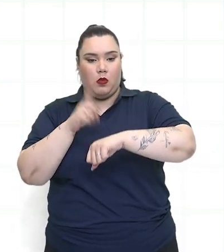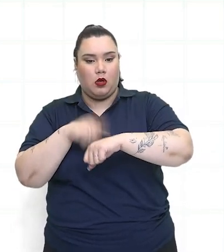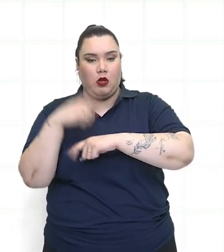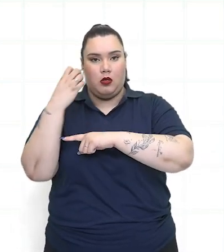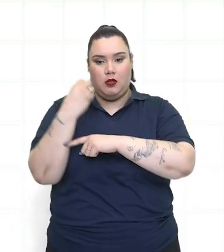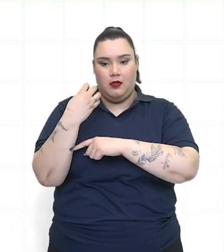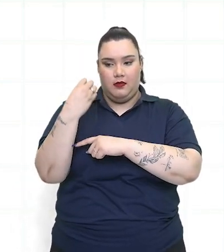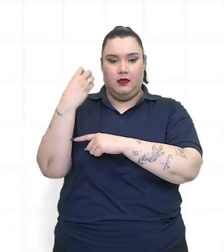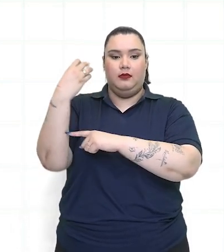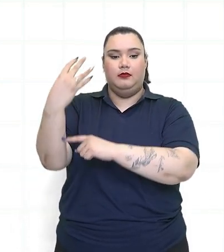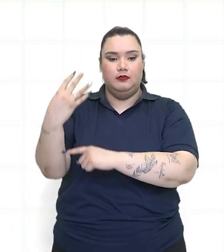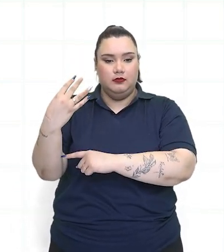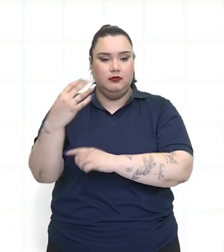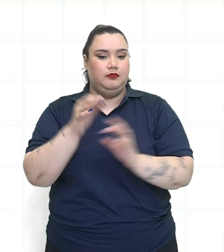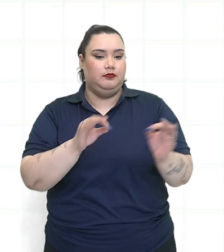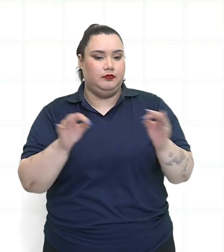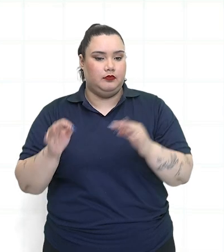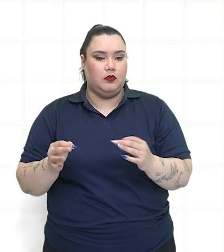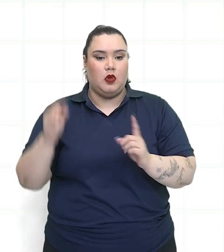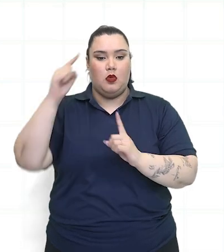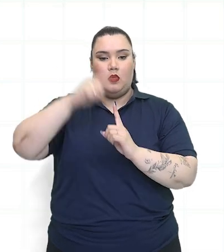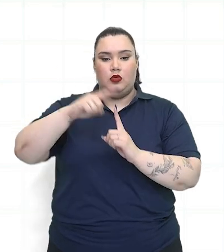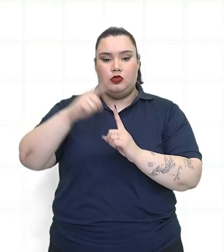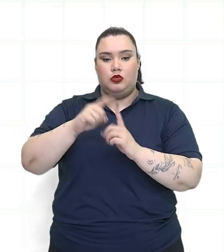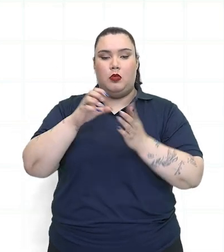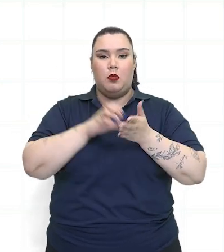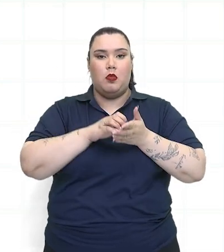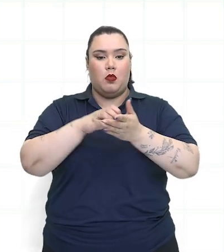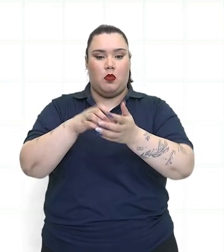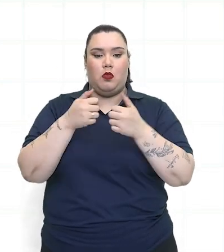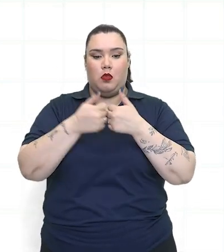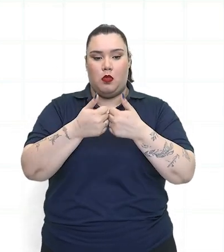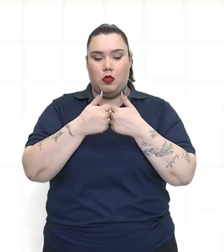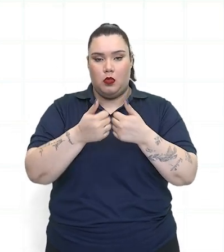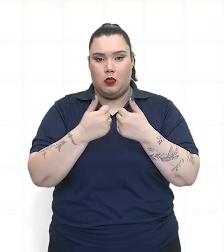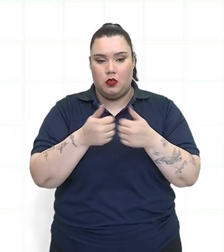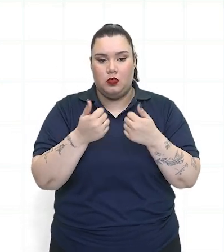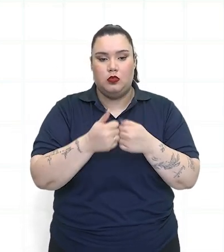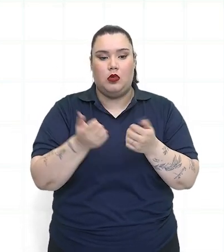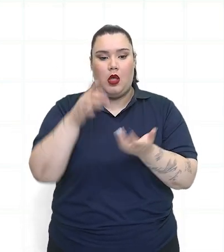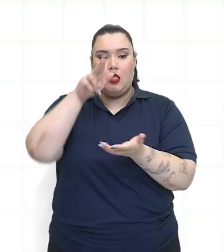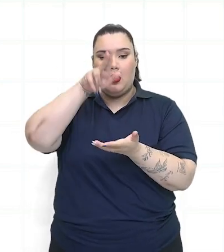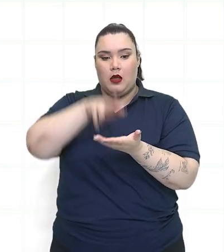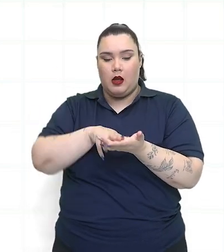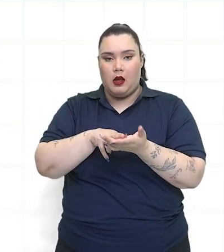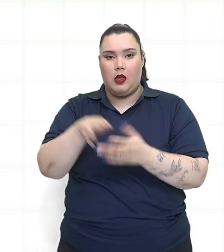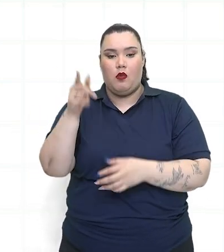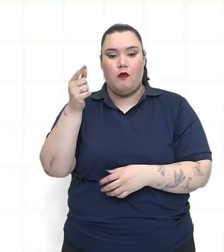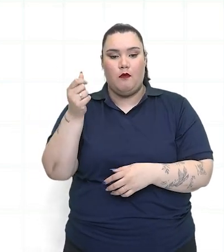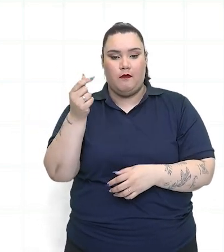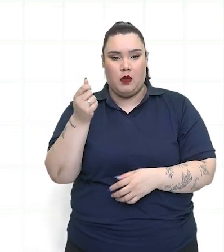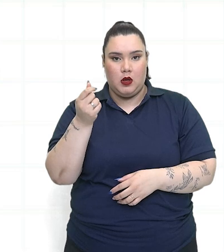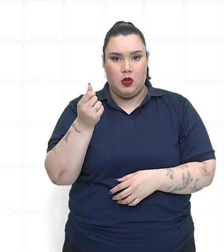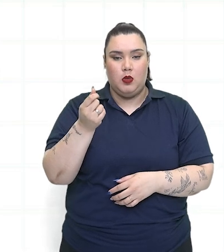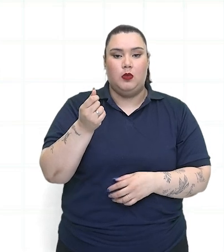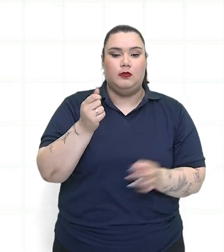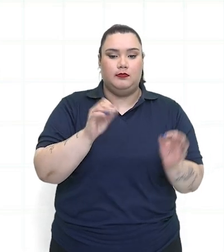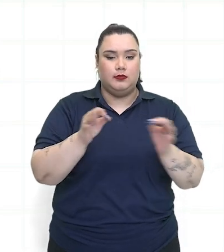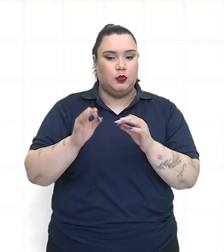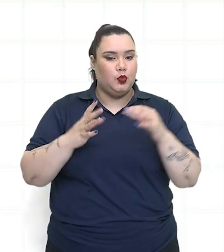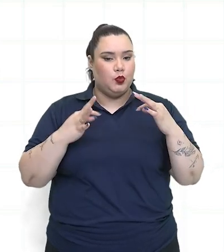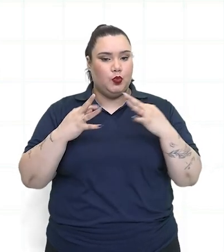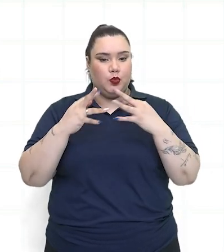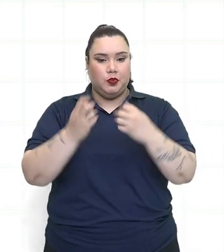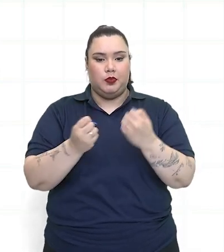horário, certo? O tipo de transporte, que era o ônibus, o leito, o valor da passagem. Eu